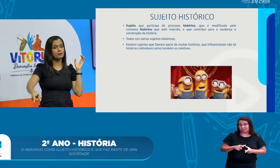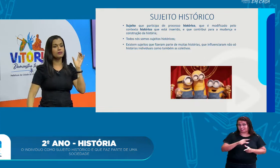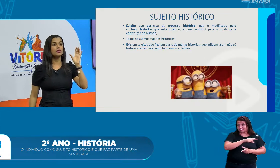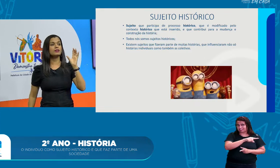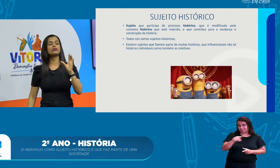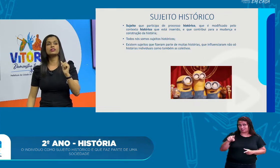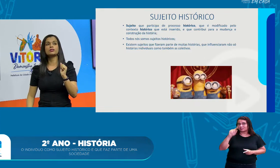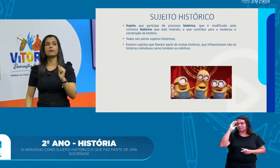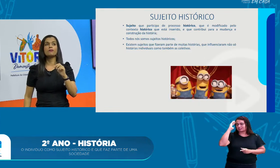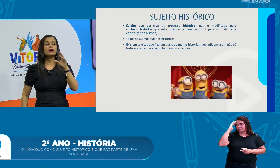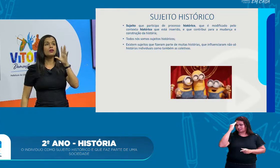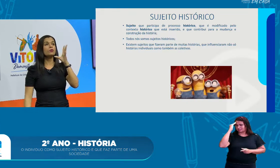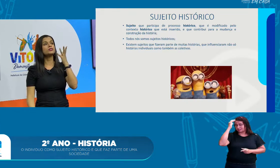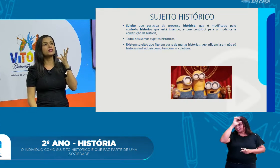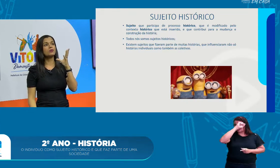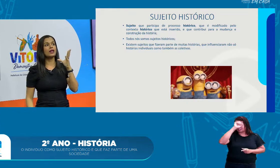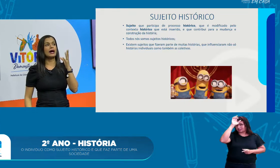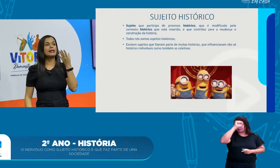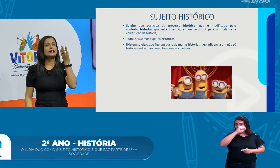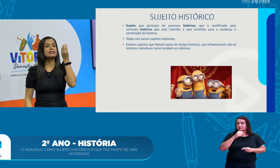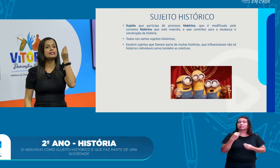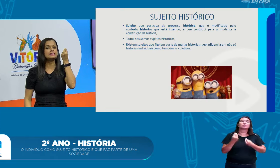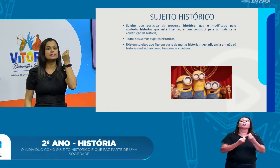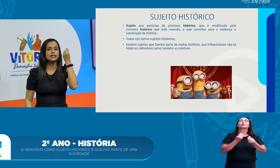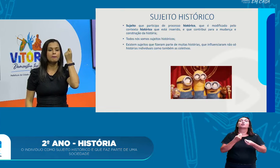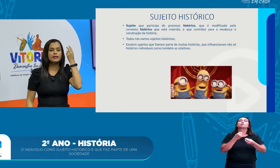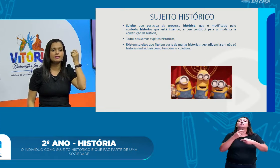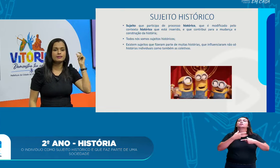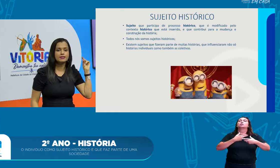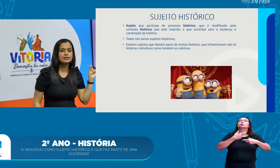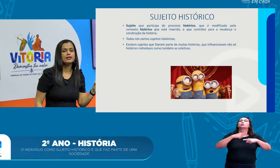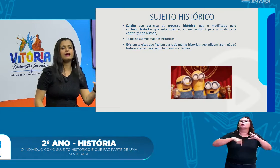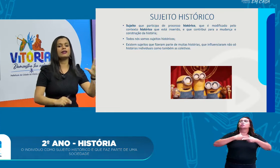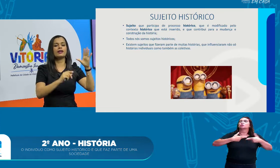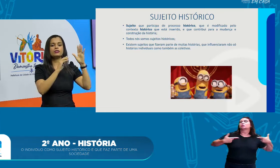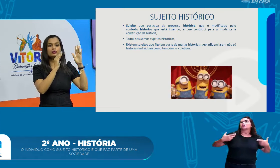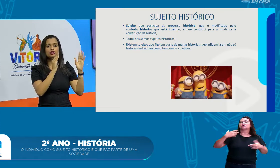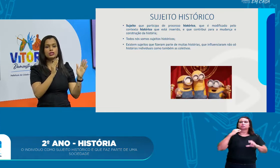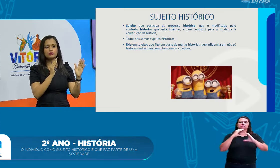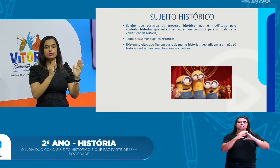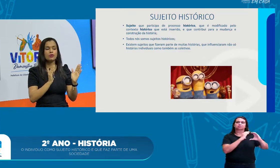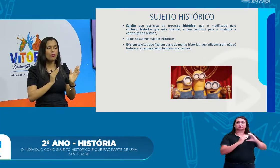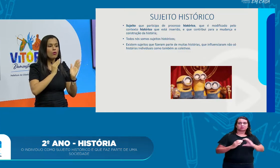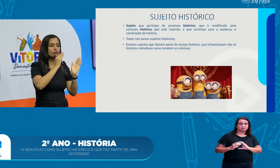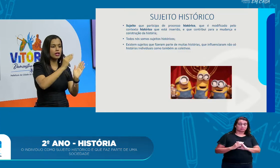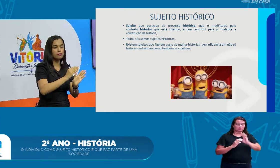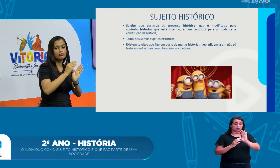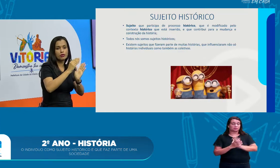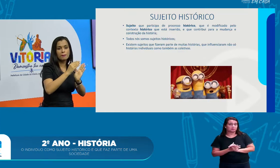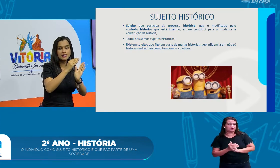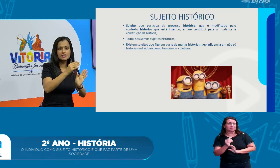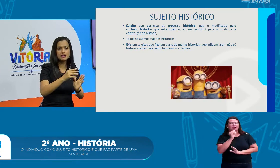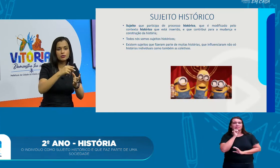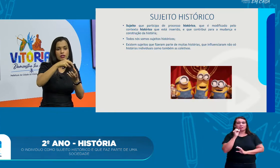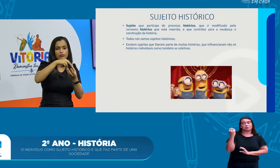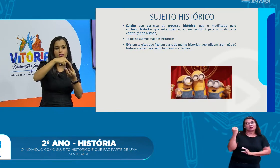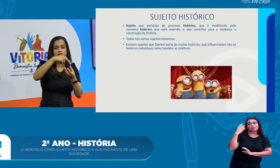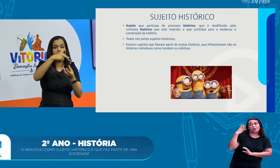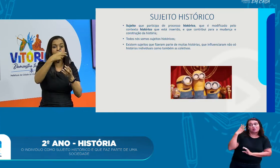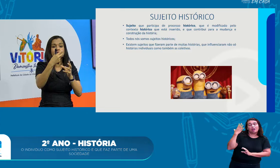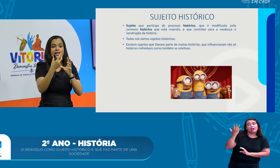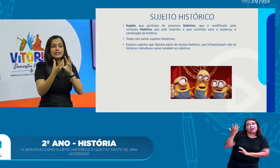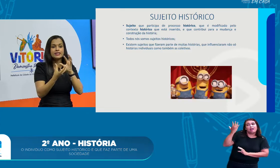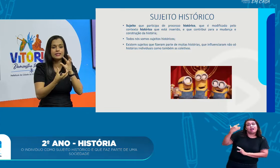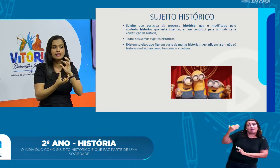manhã, tá? Então vê só. O celular, antigamente, ele era de um jeito. Com o tempo foi passando, ele foi